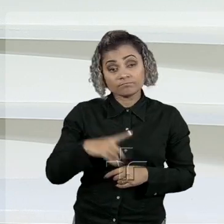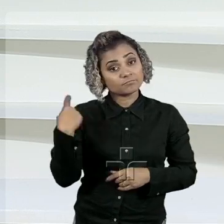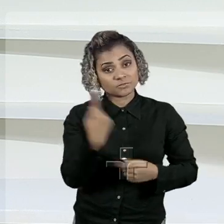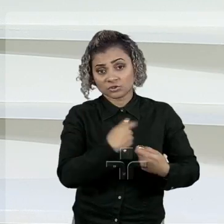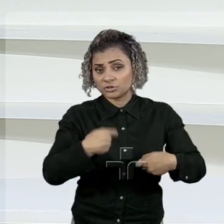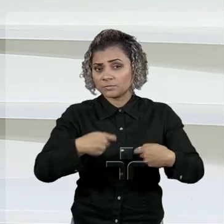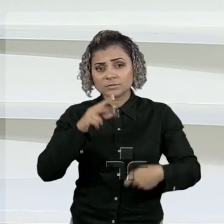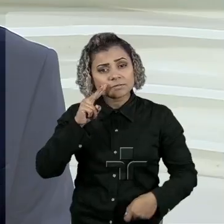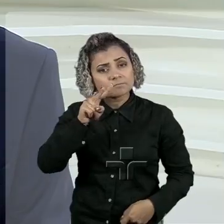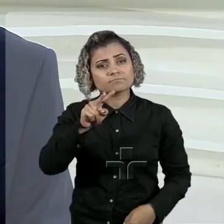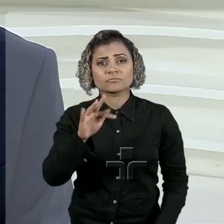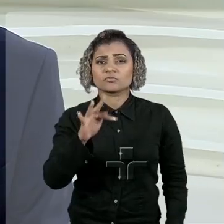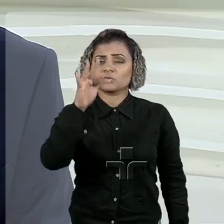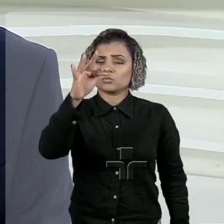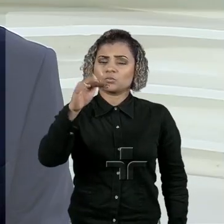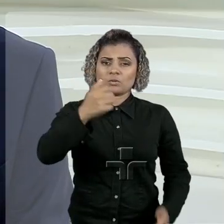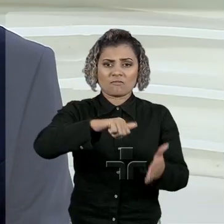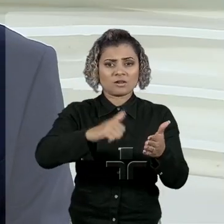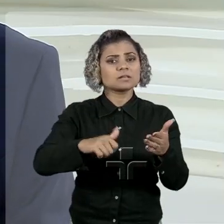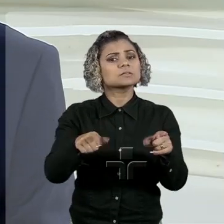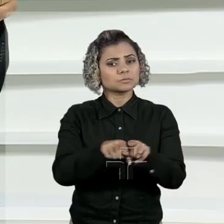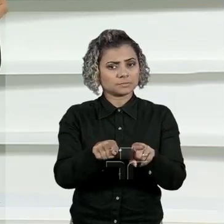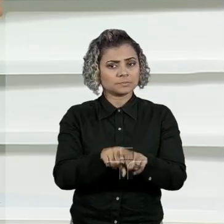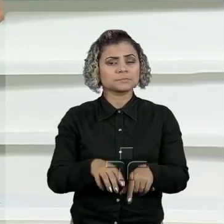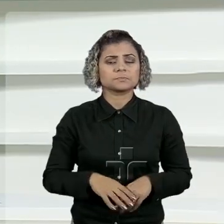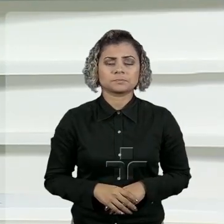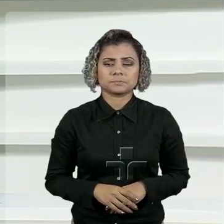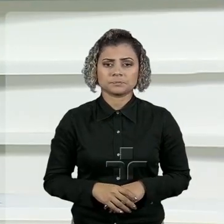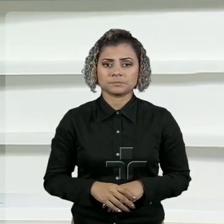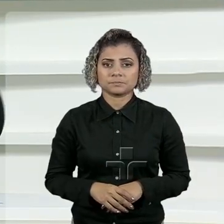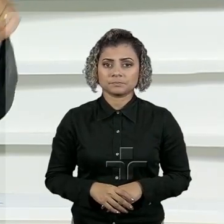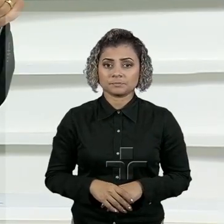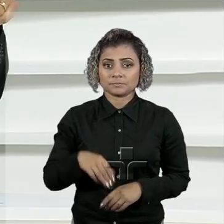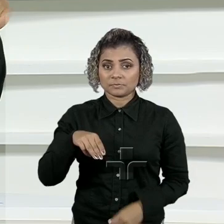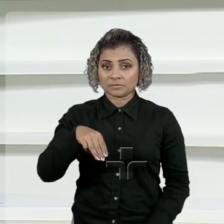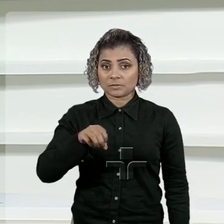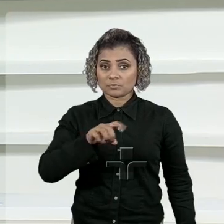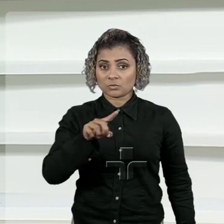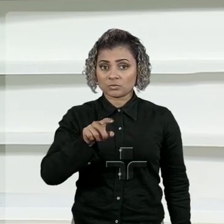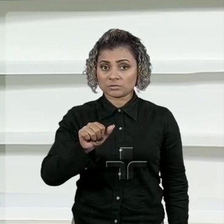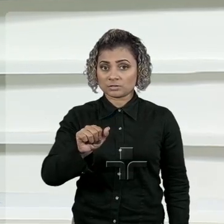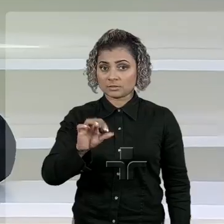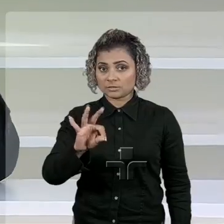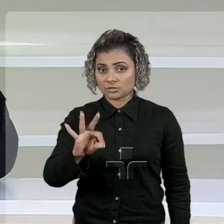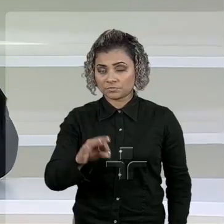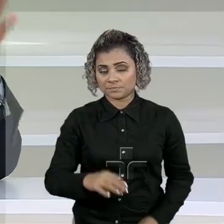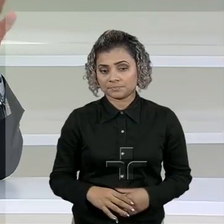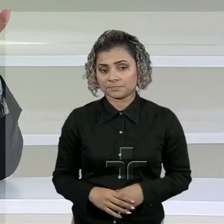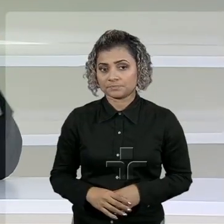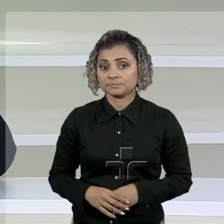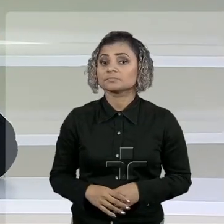frente nesse processo de avaliação também. O secretário Mozart vai fazer a pergunta aqui. A gente